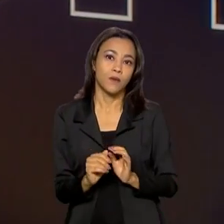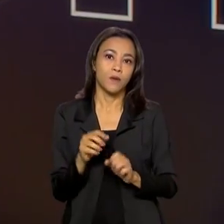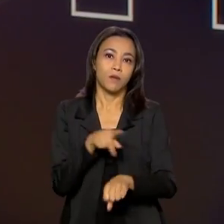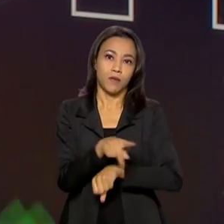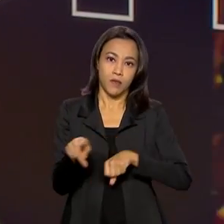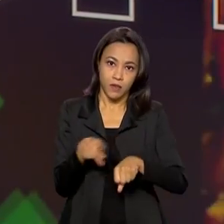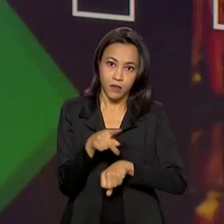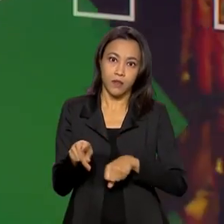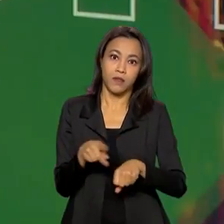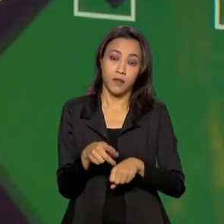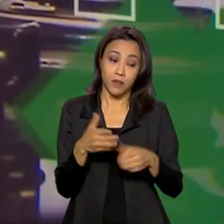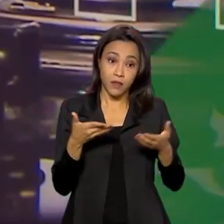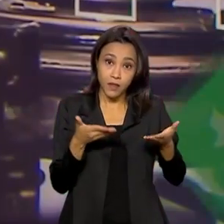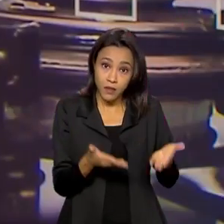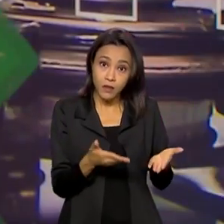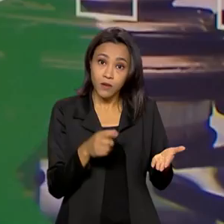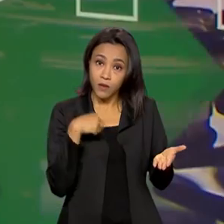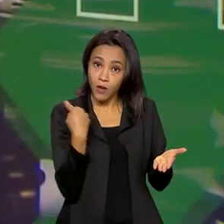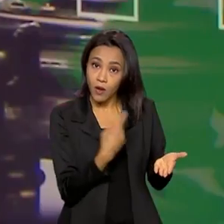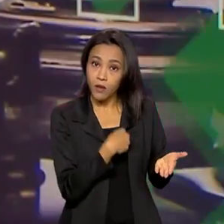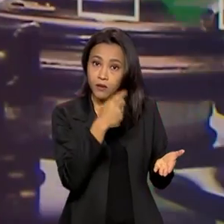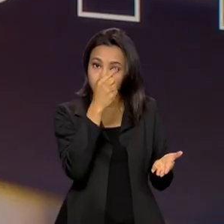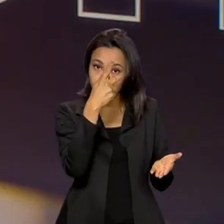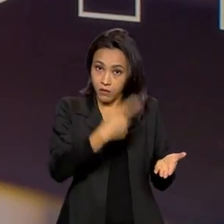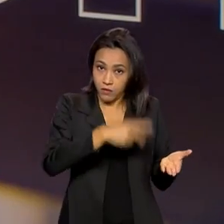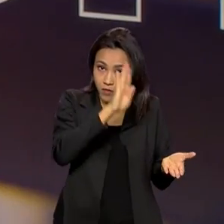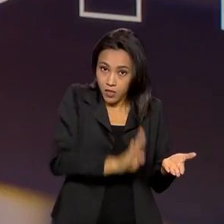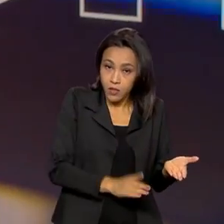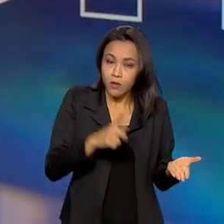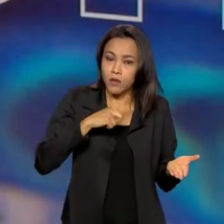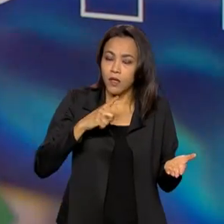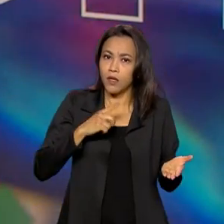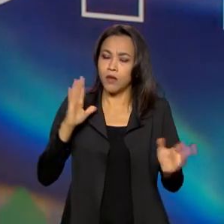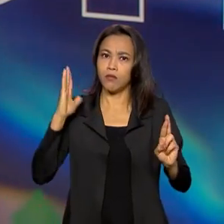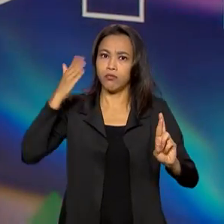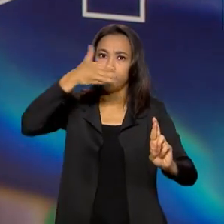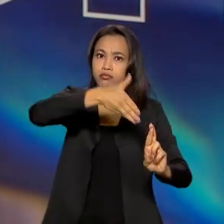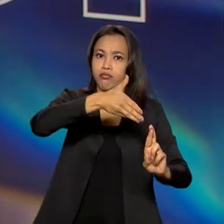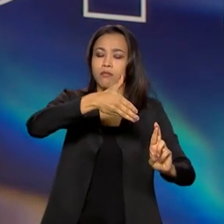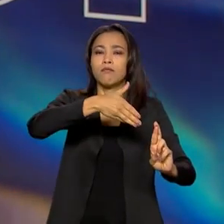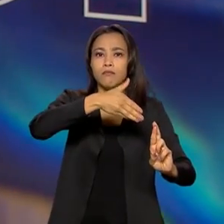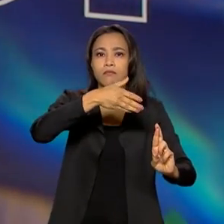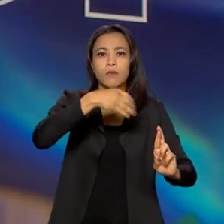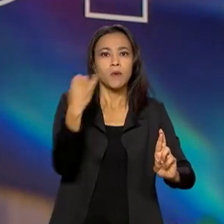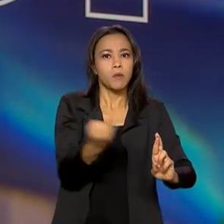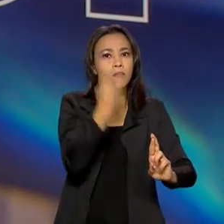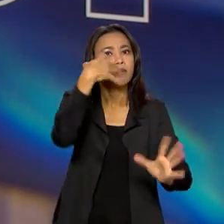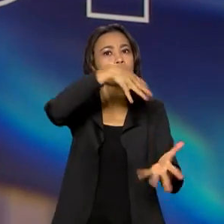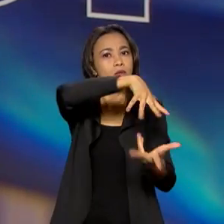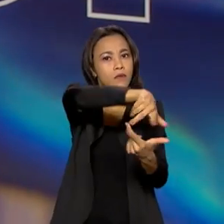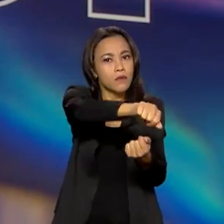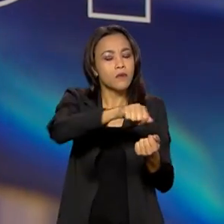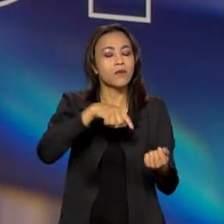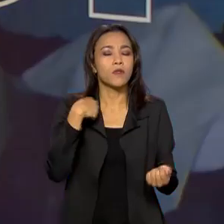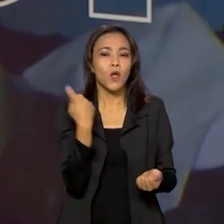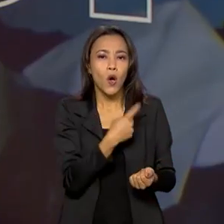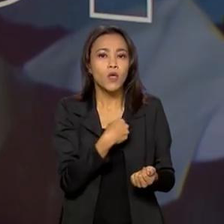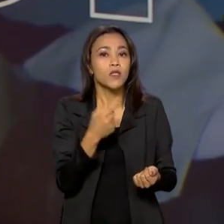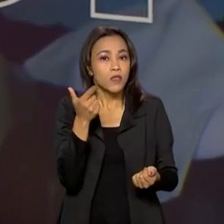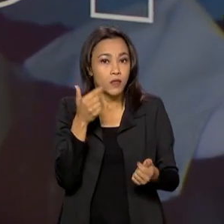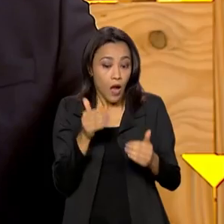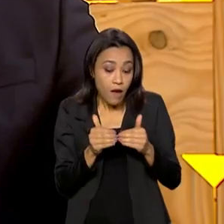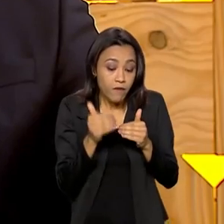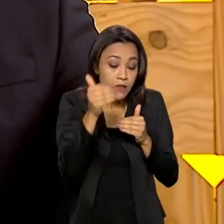país e isso faz com que a gente tenha né uma relevância importante no mundo estamos avançando também na segurança